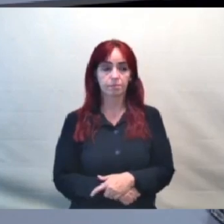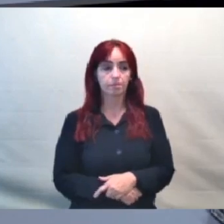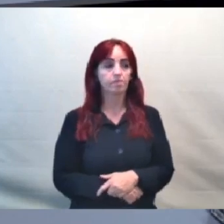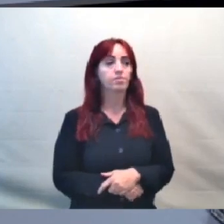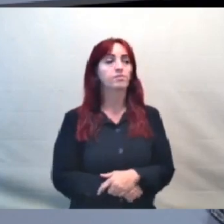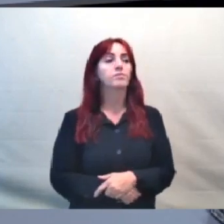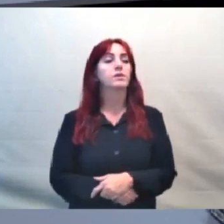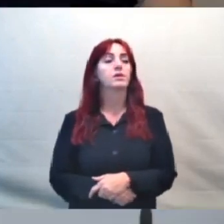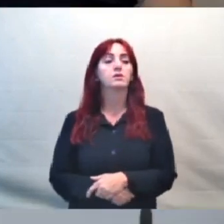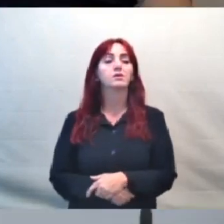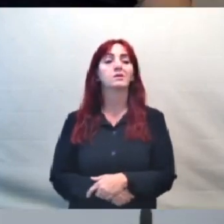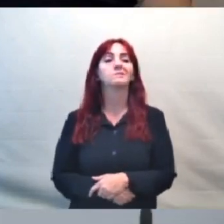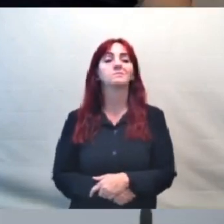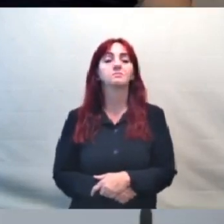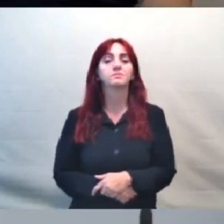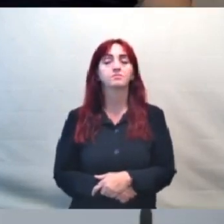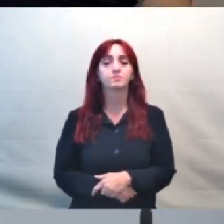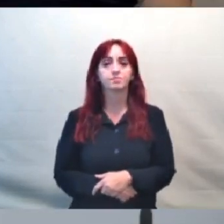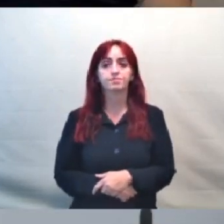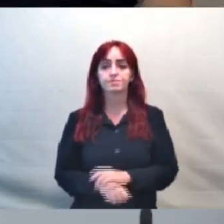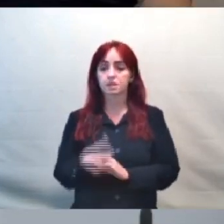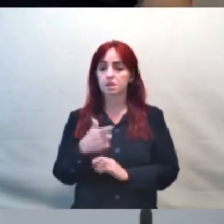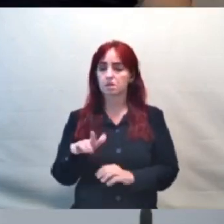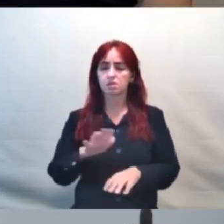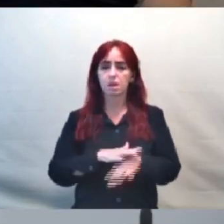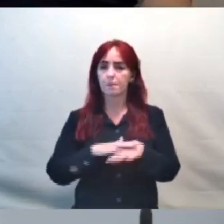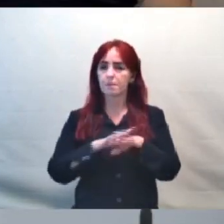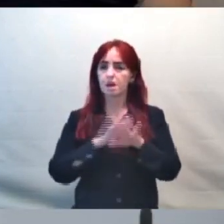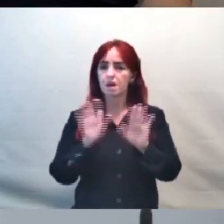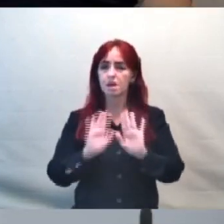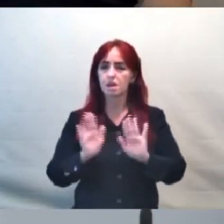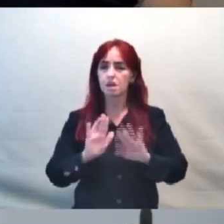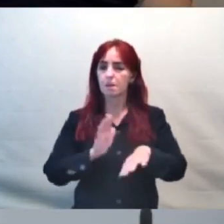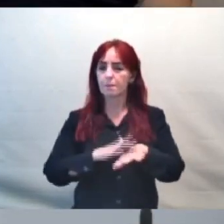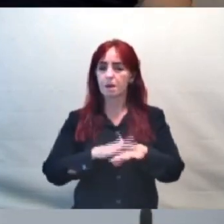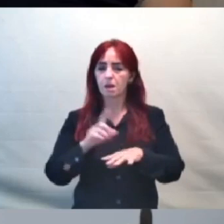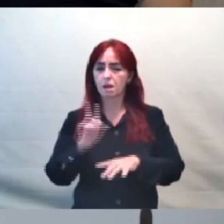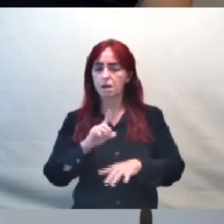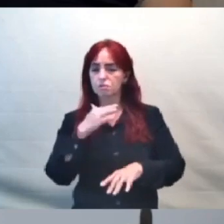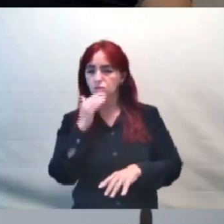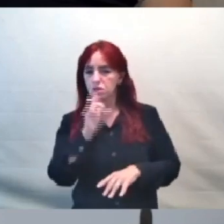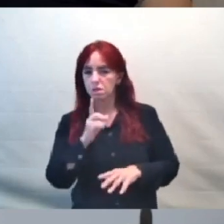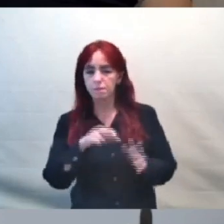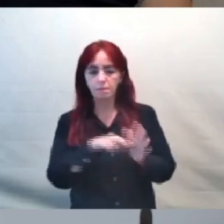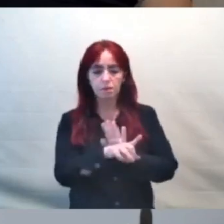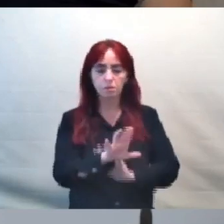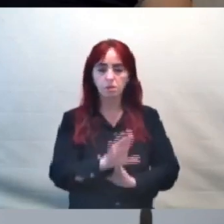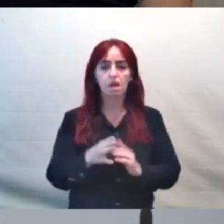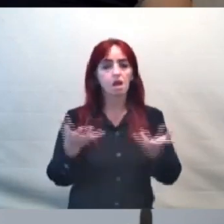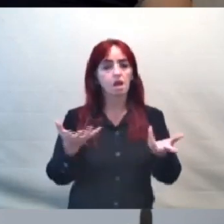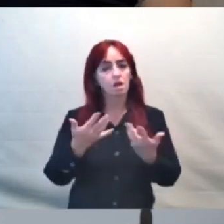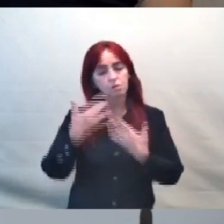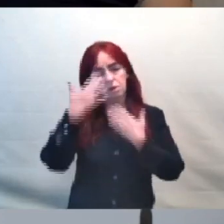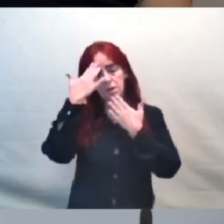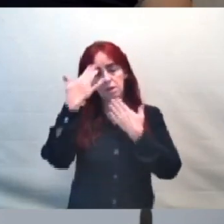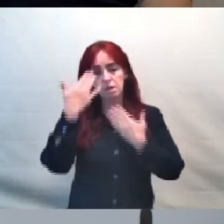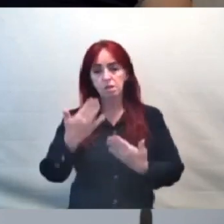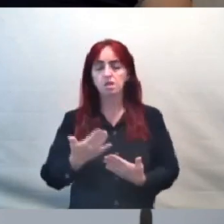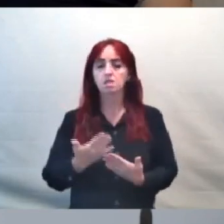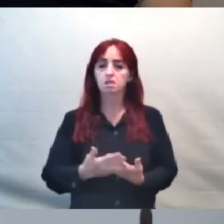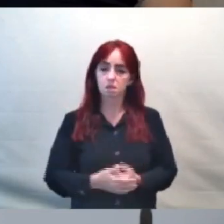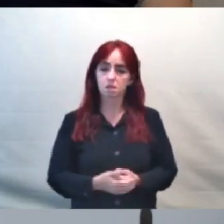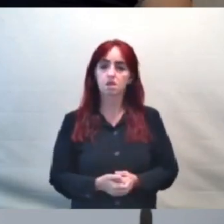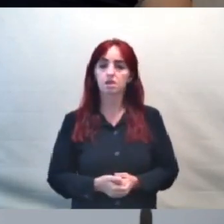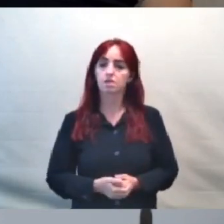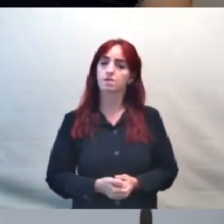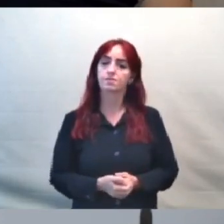Eu acho que não tem mais ninguém para se pronunciar ou fazer alguma pergunta. Eu quero agradecer aos